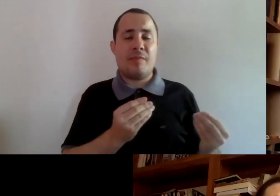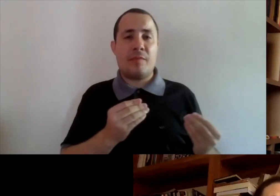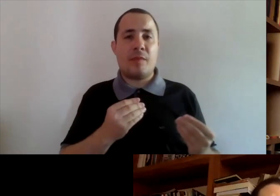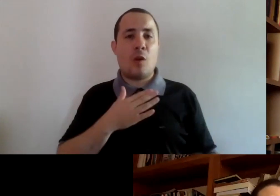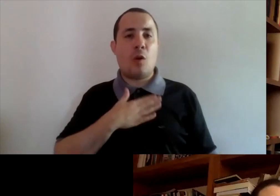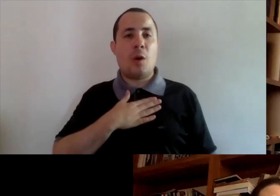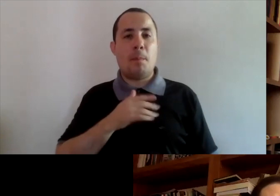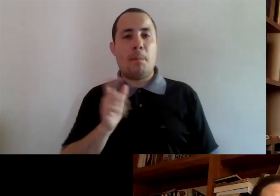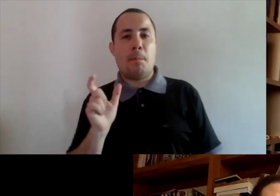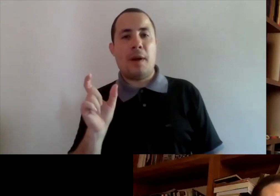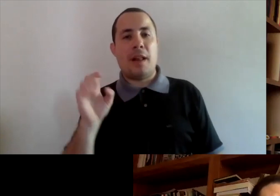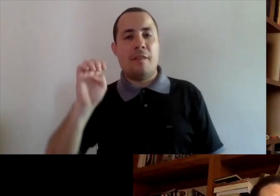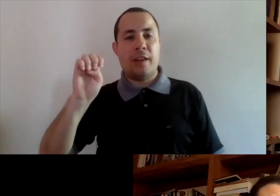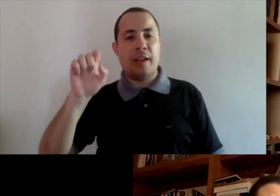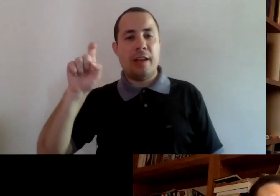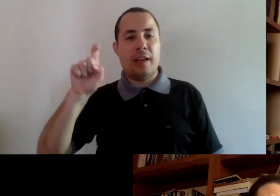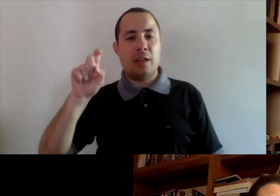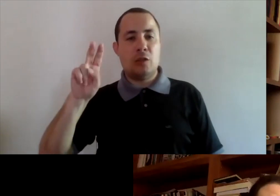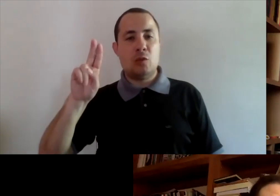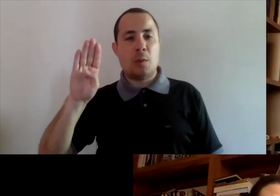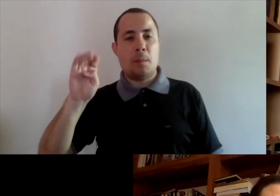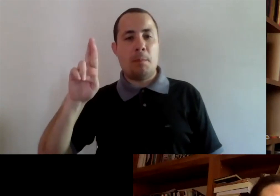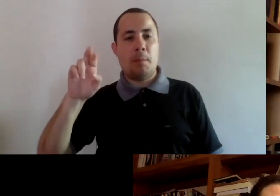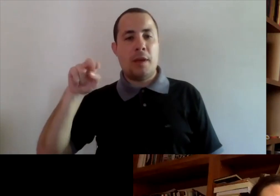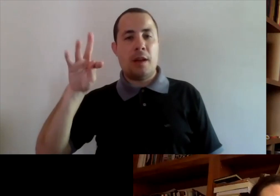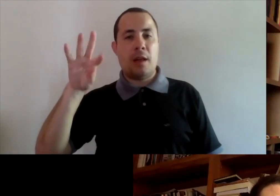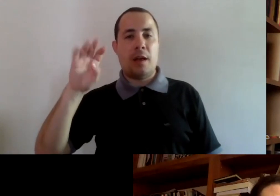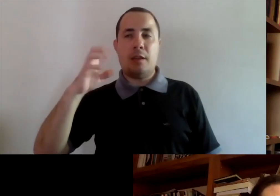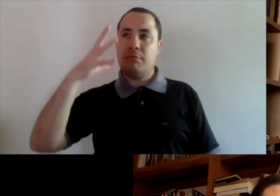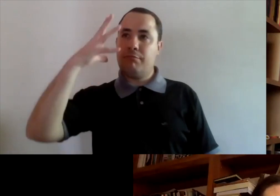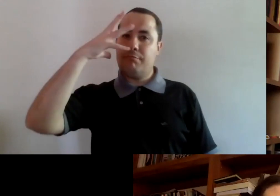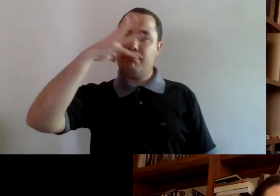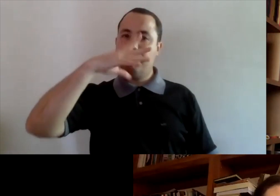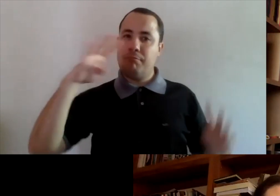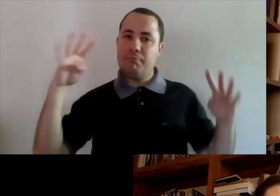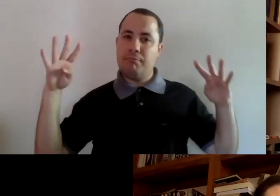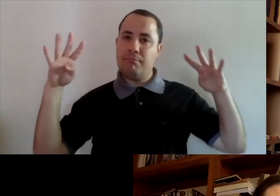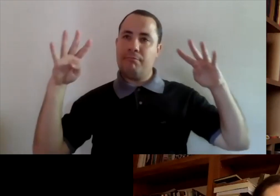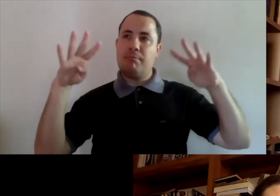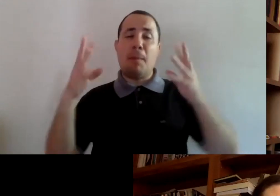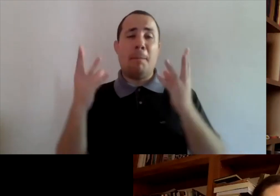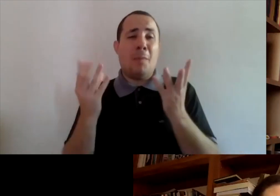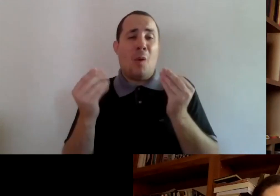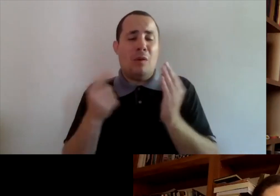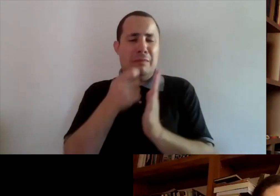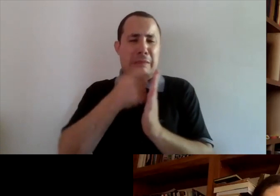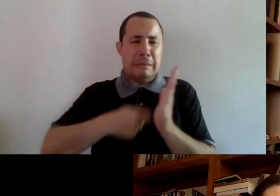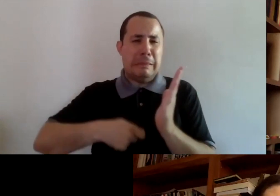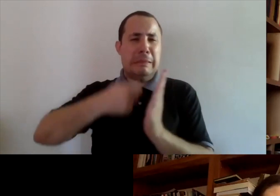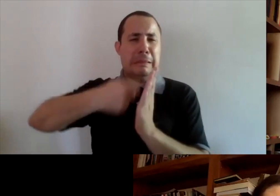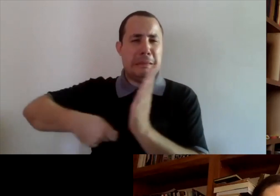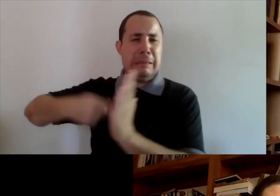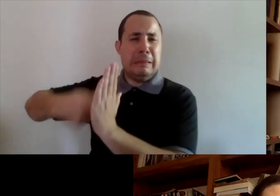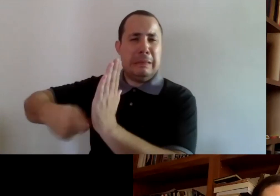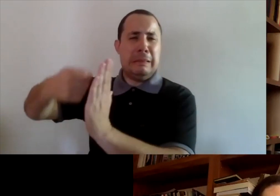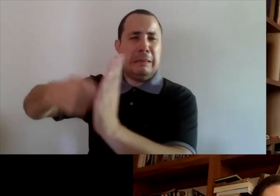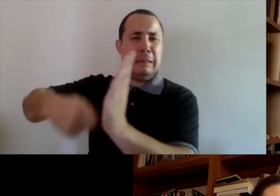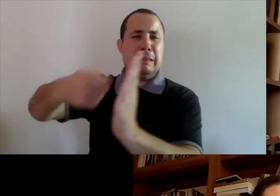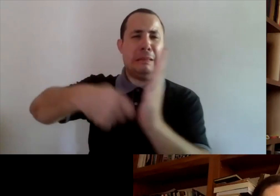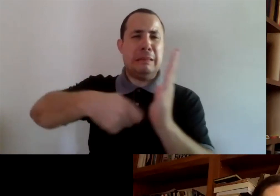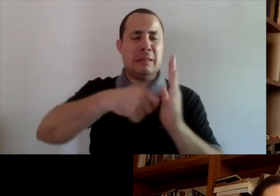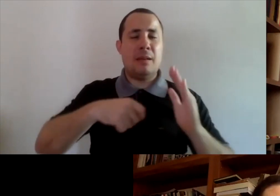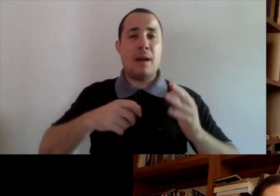falar disso, né? Exuberante da literatura brasileira. Você tem muita gente escrevendo. A maior parte, falando especificamente de poesia,